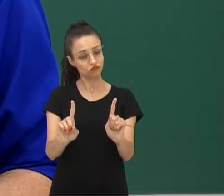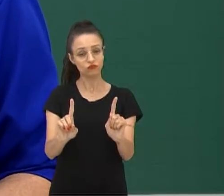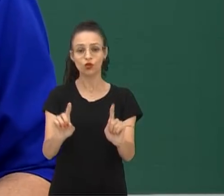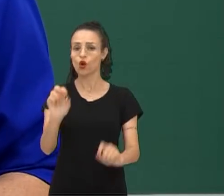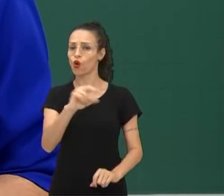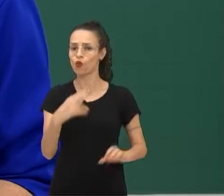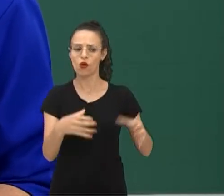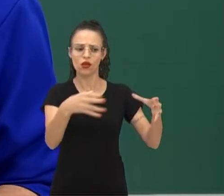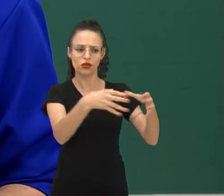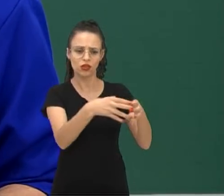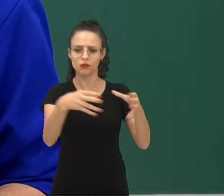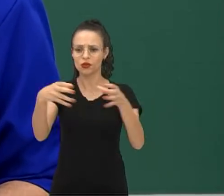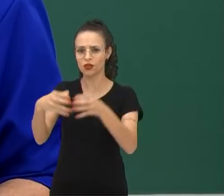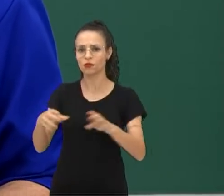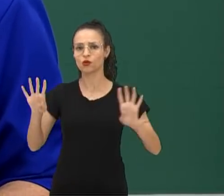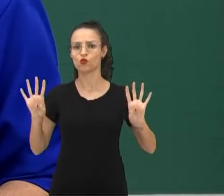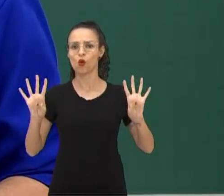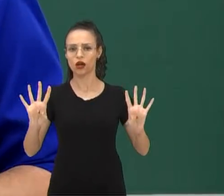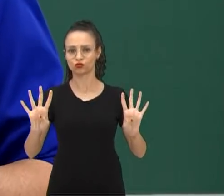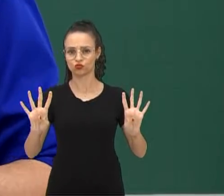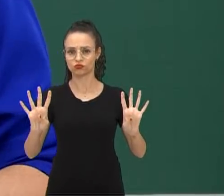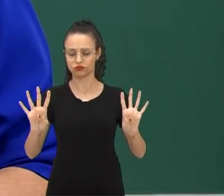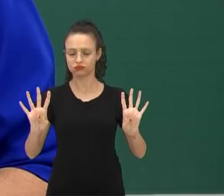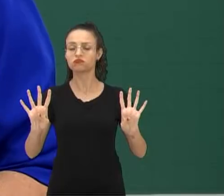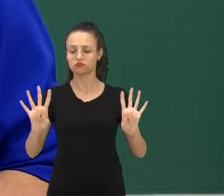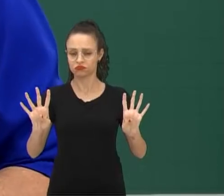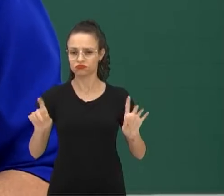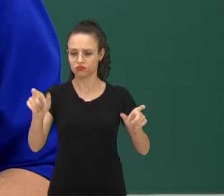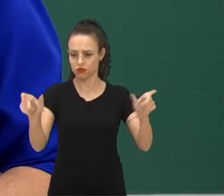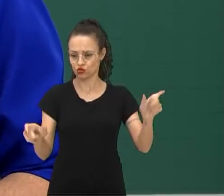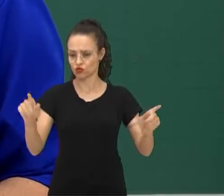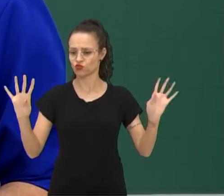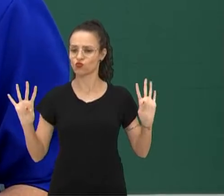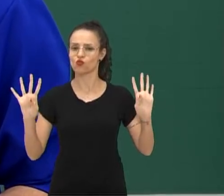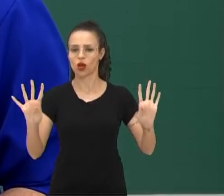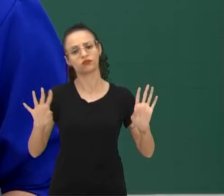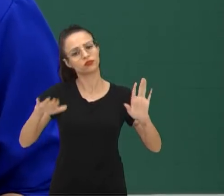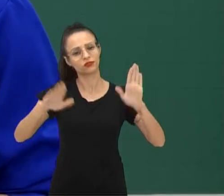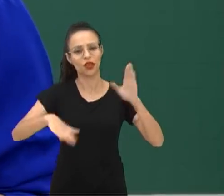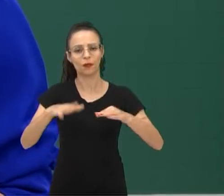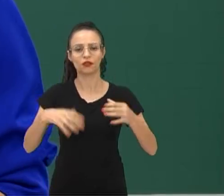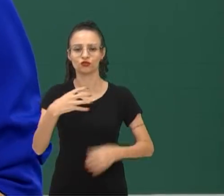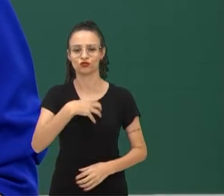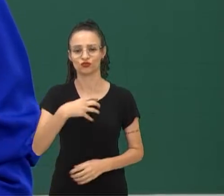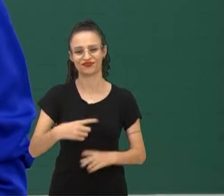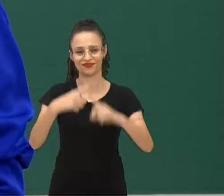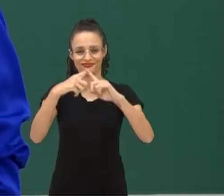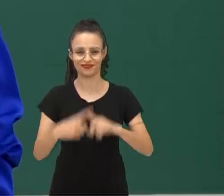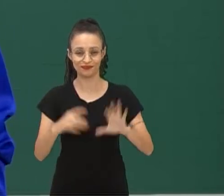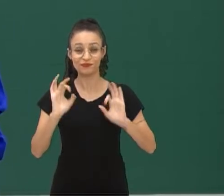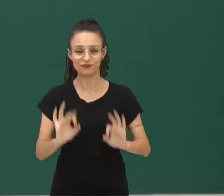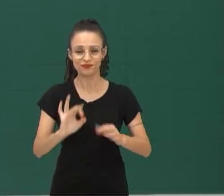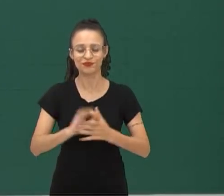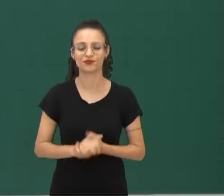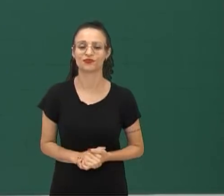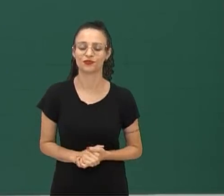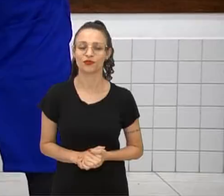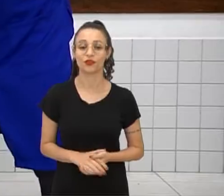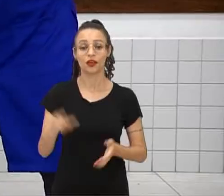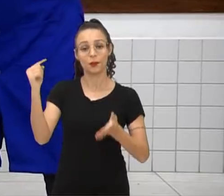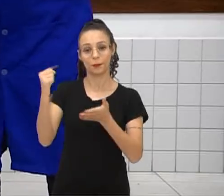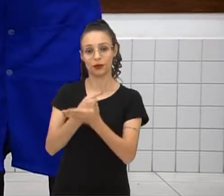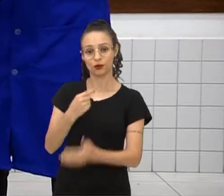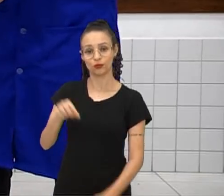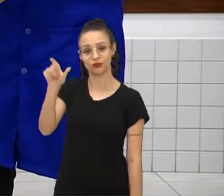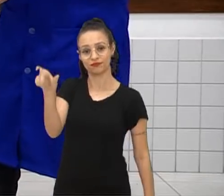em equipes de 4 pessoas, tá? Então vai depender da forma da competição, certo? Eu tenho aqui uma pergunta